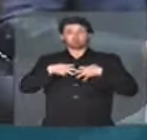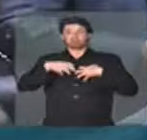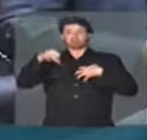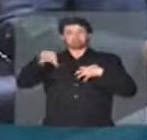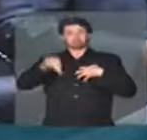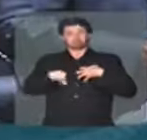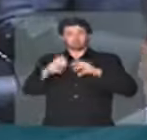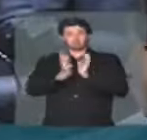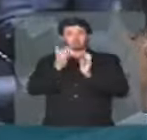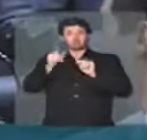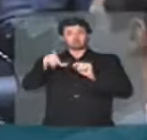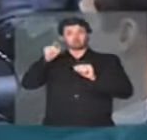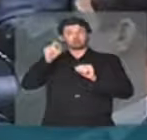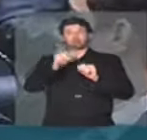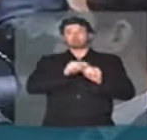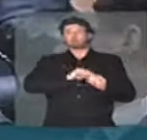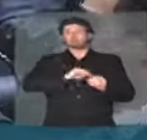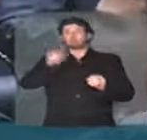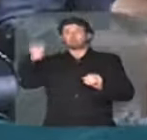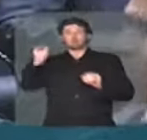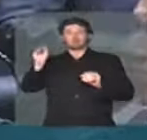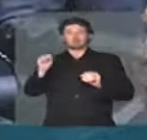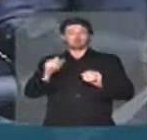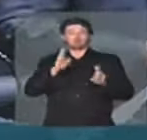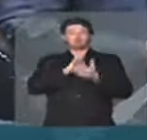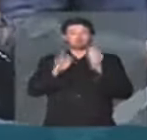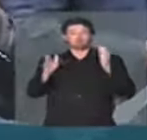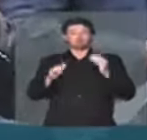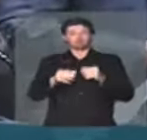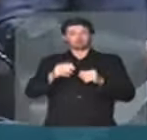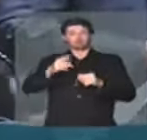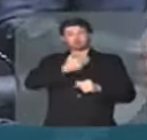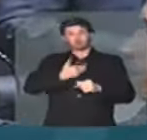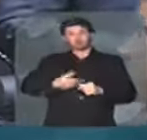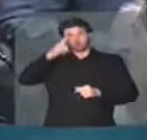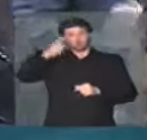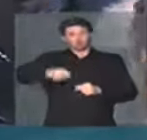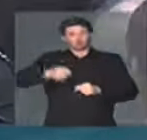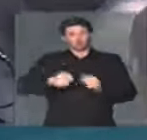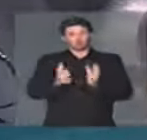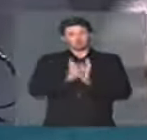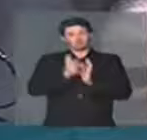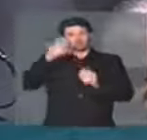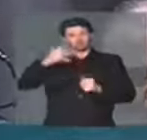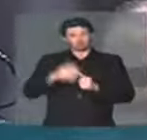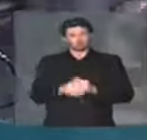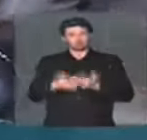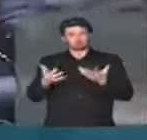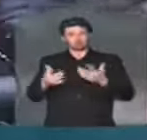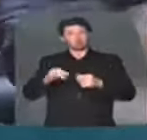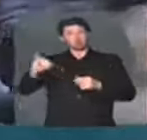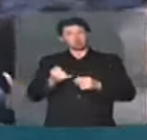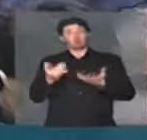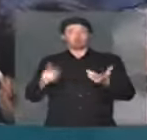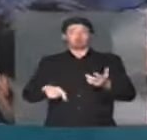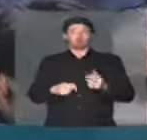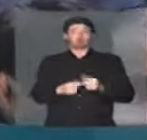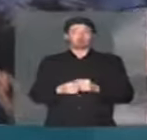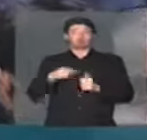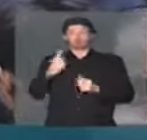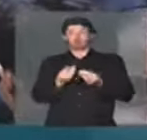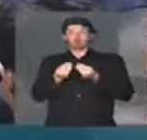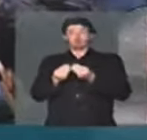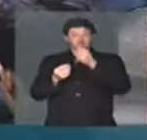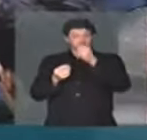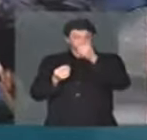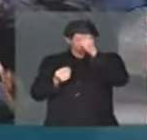do seu partido poder fazer opção e fugir da chamada ditadura do comando partidário. Então é a oportunidade que nós